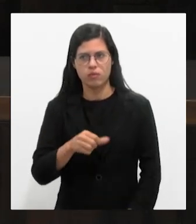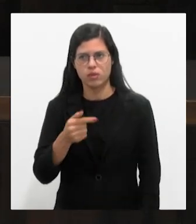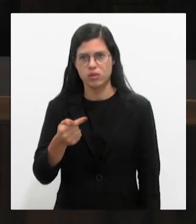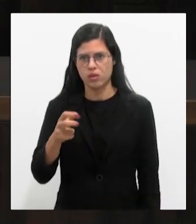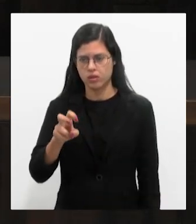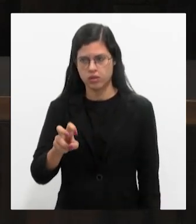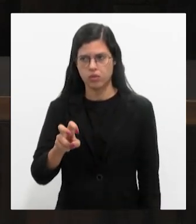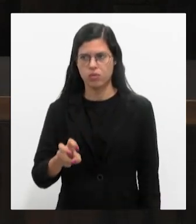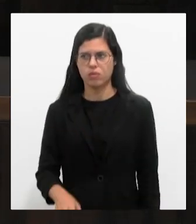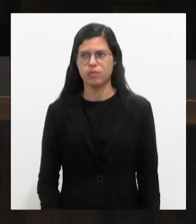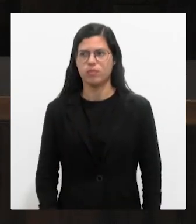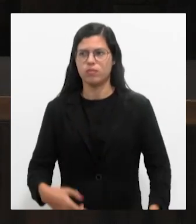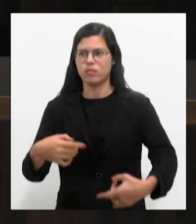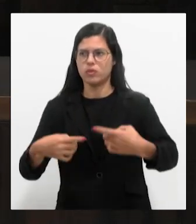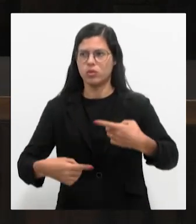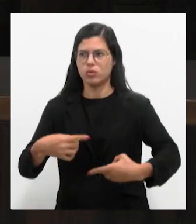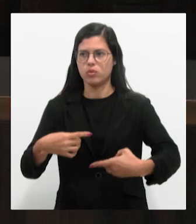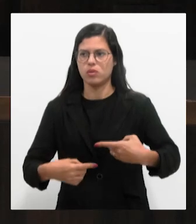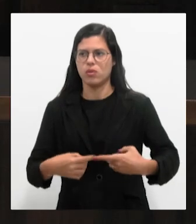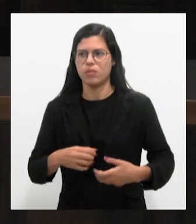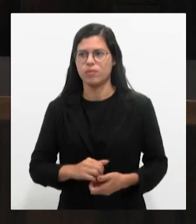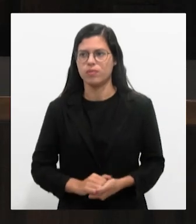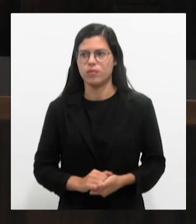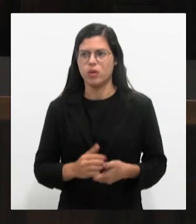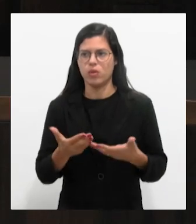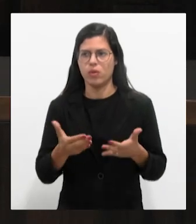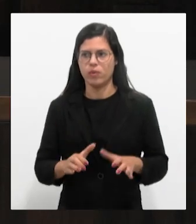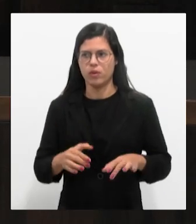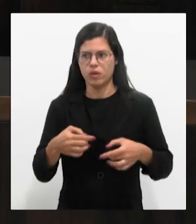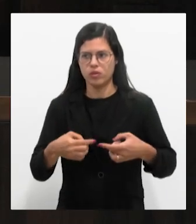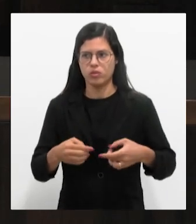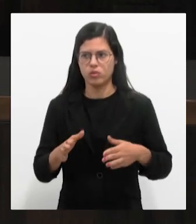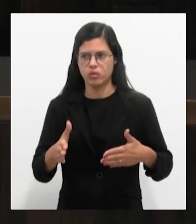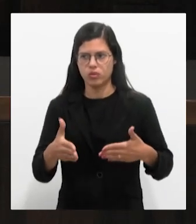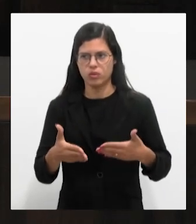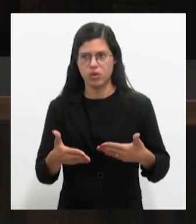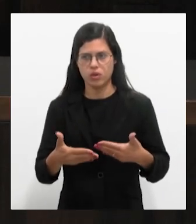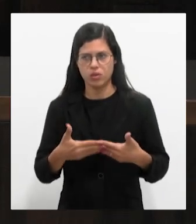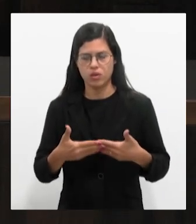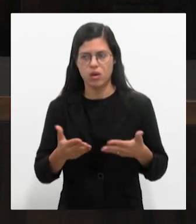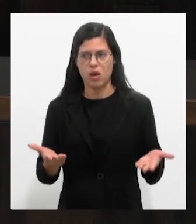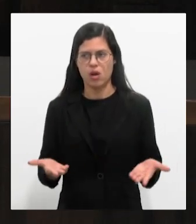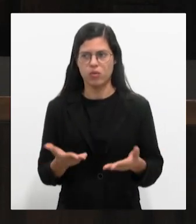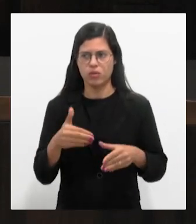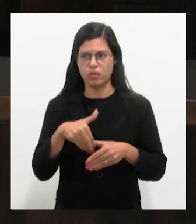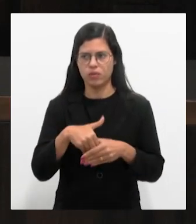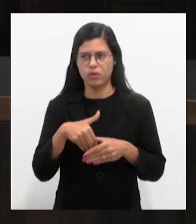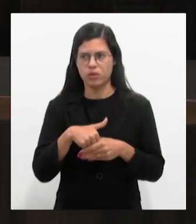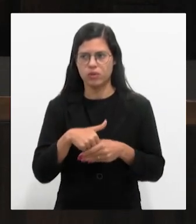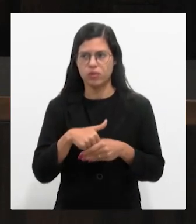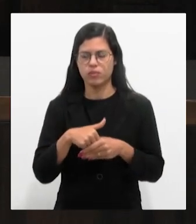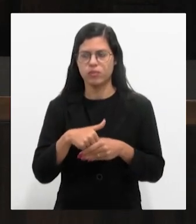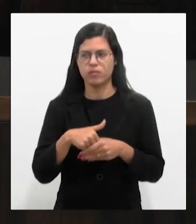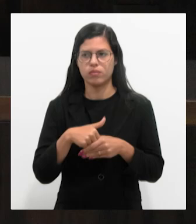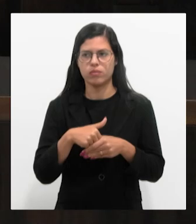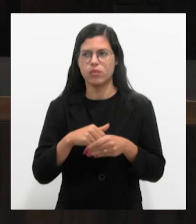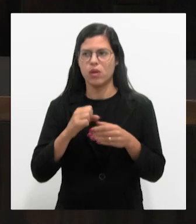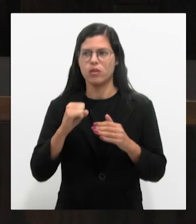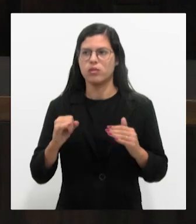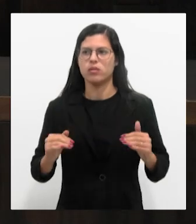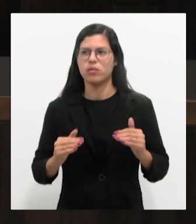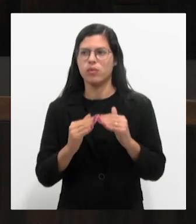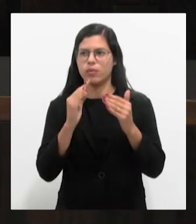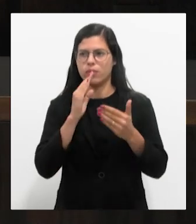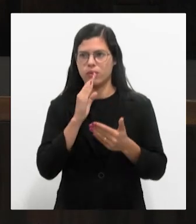1975. Em discussão. Não havendo quem queira discutir, é encerrada a discussão. Em votação. Os senhores